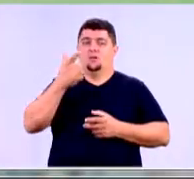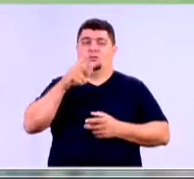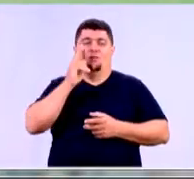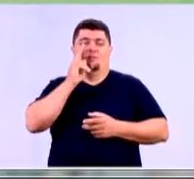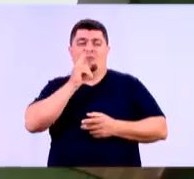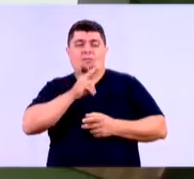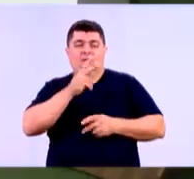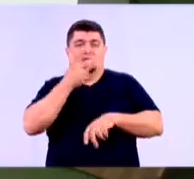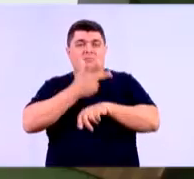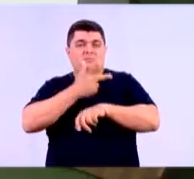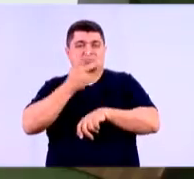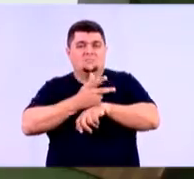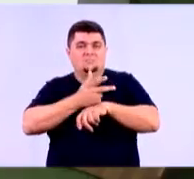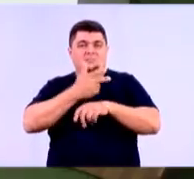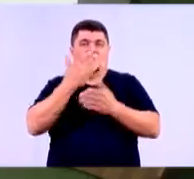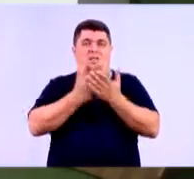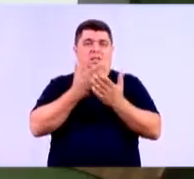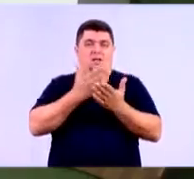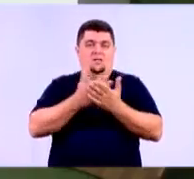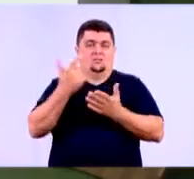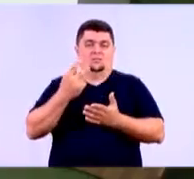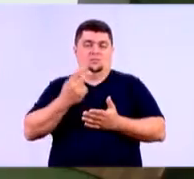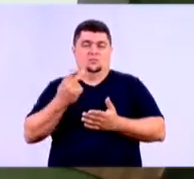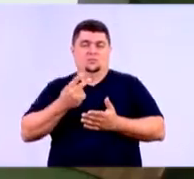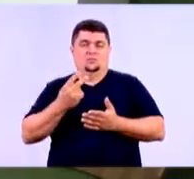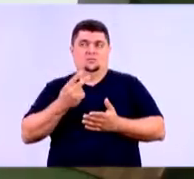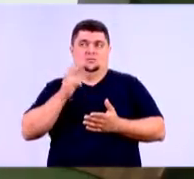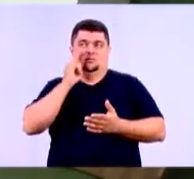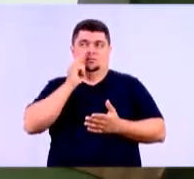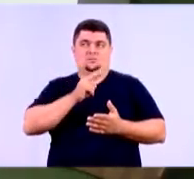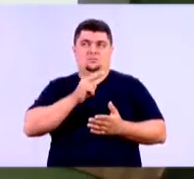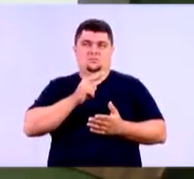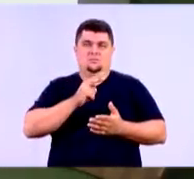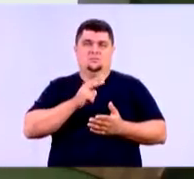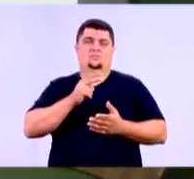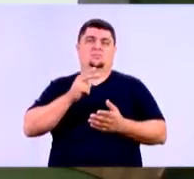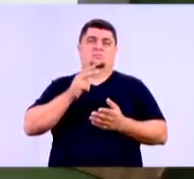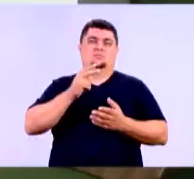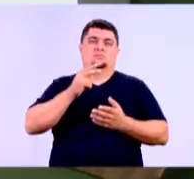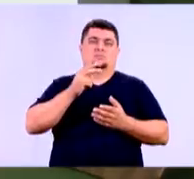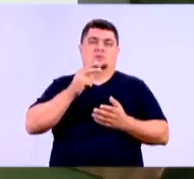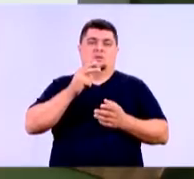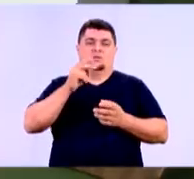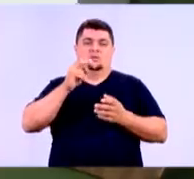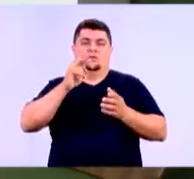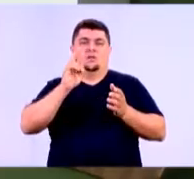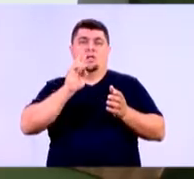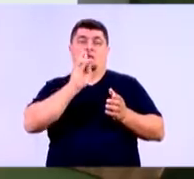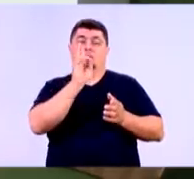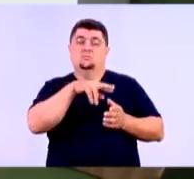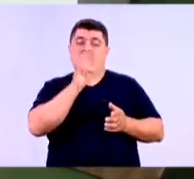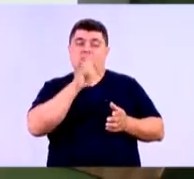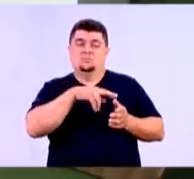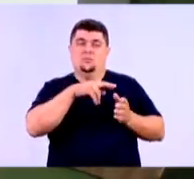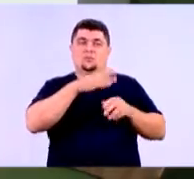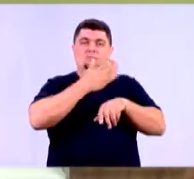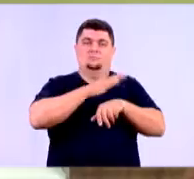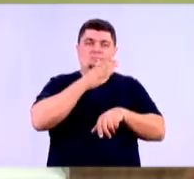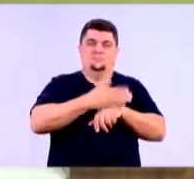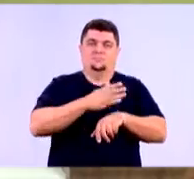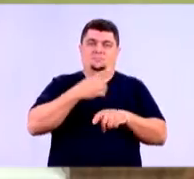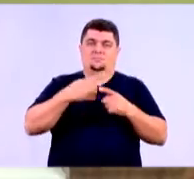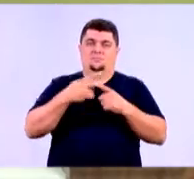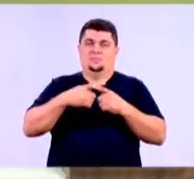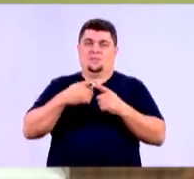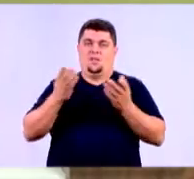teleaula número 2 e vejam, principalmente, né, deem uma atenção especial à correção da atividade. Exatamente, porque agora, depois